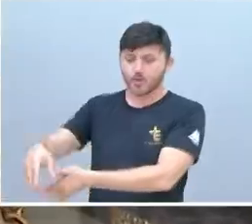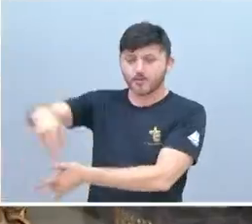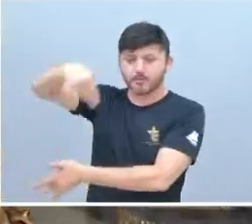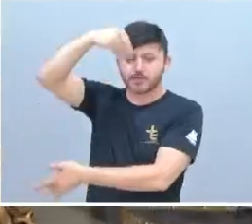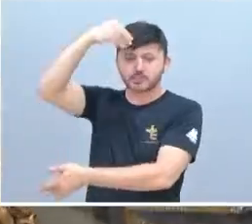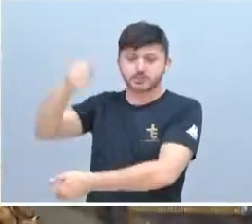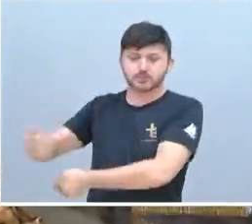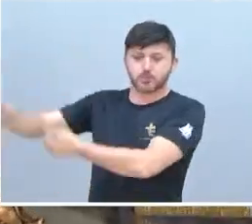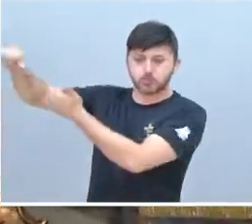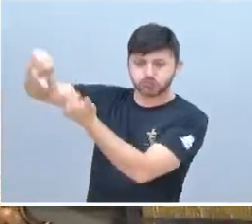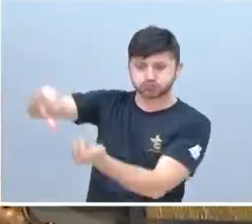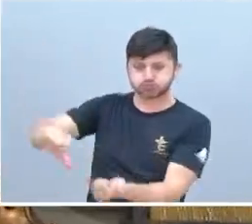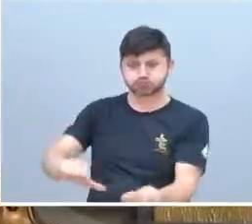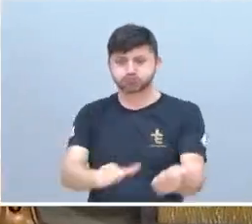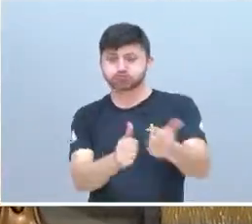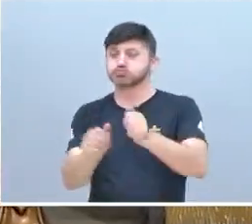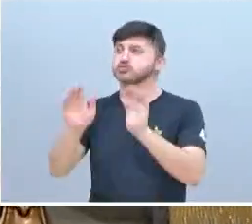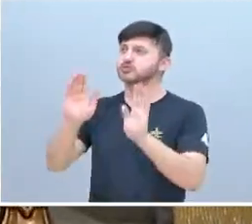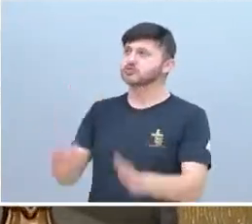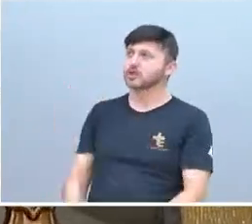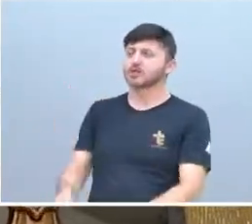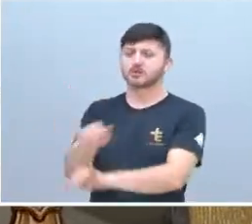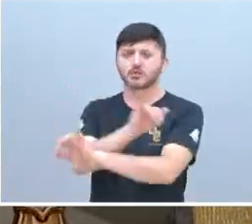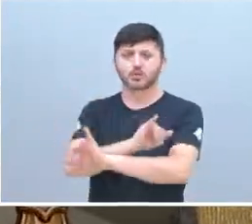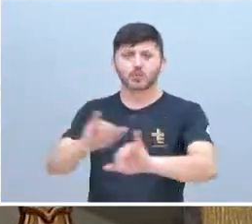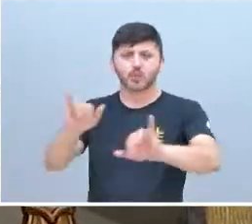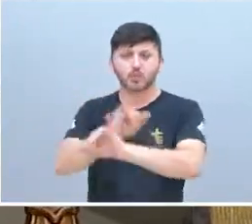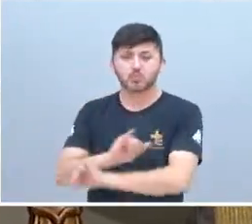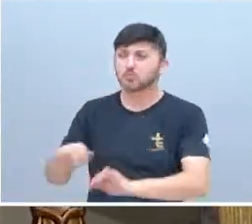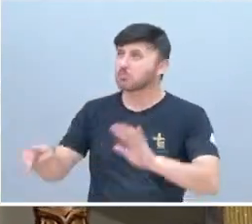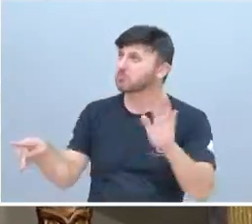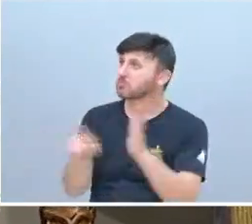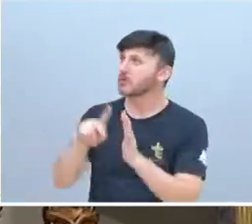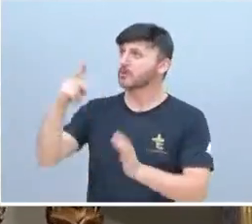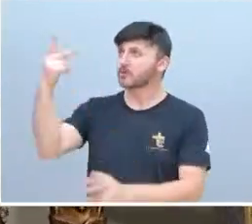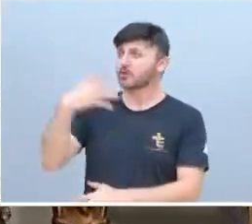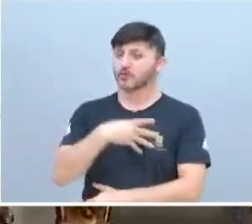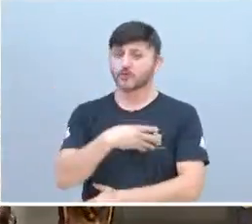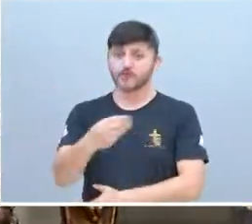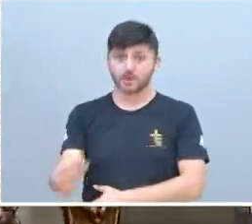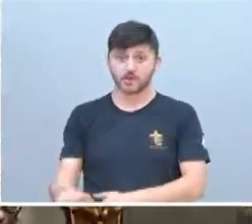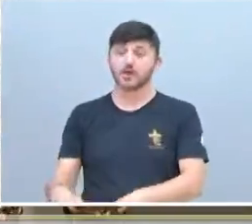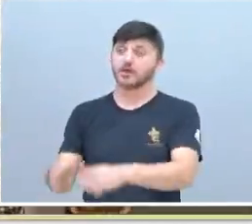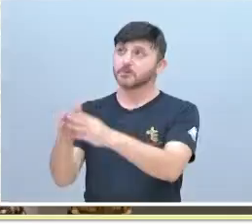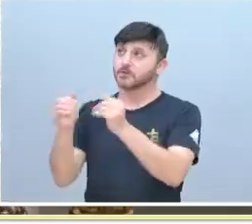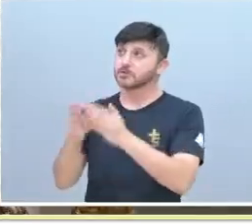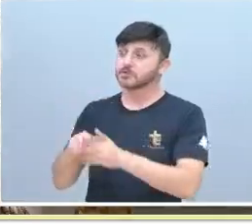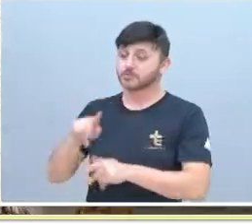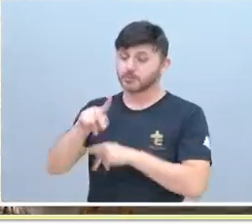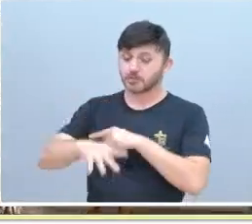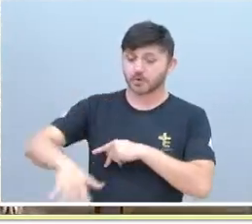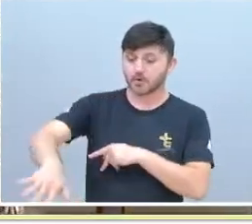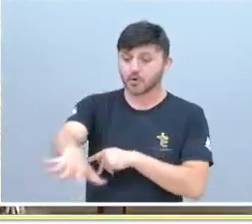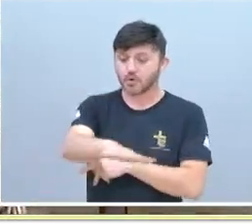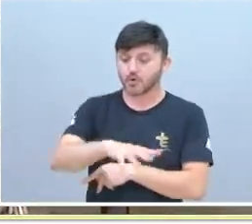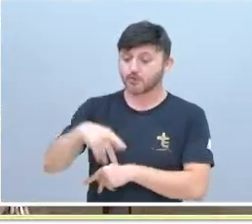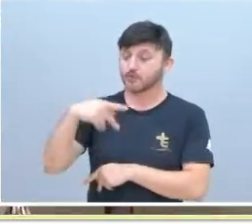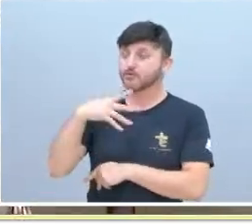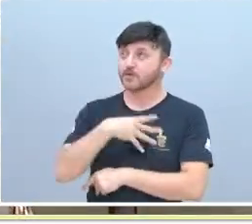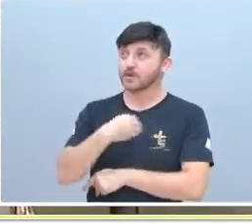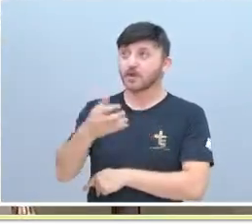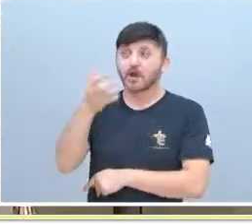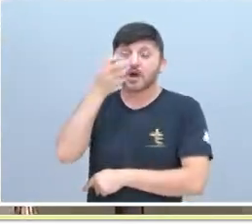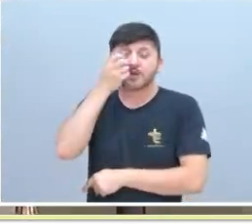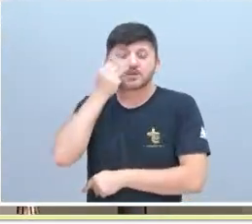Santo, o declaraste solenemente vosso Filho, concedei aos vossos filhos adotivos renascidos